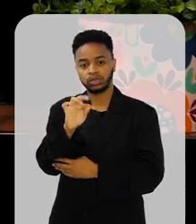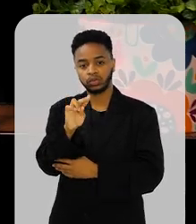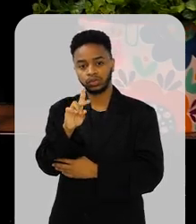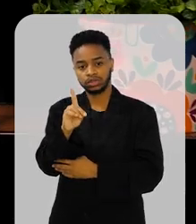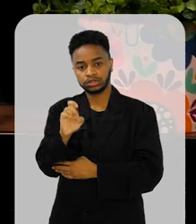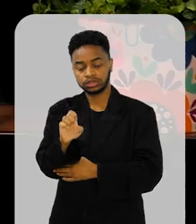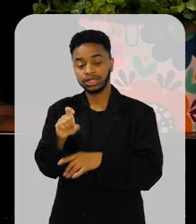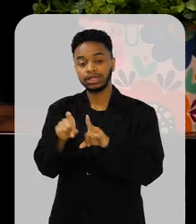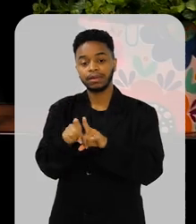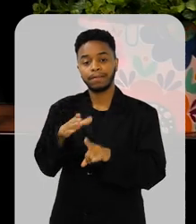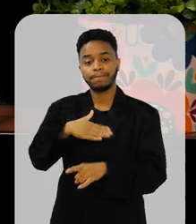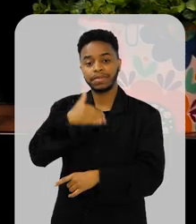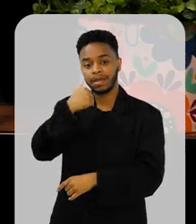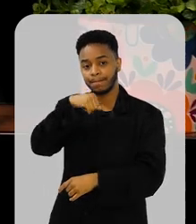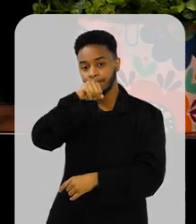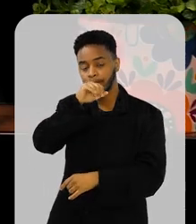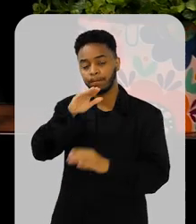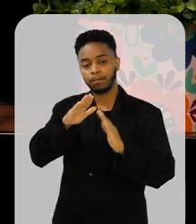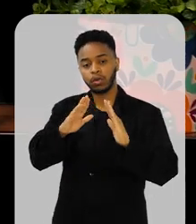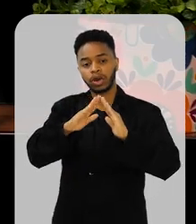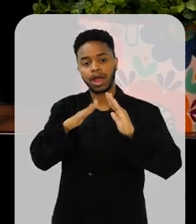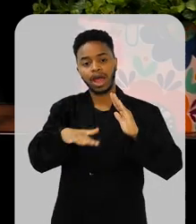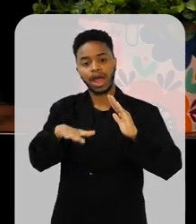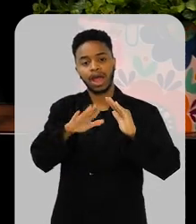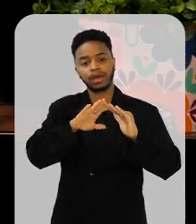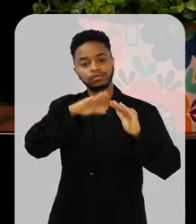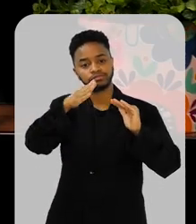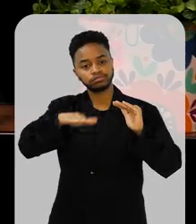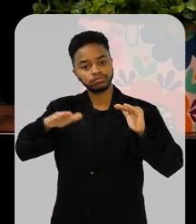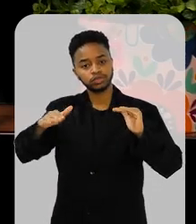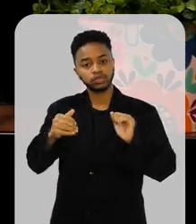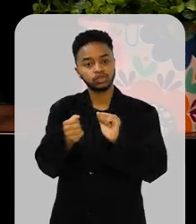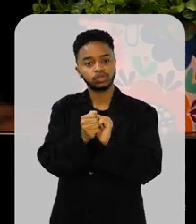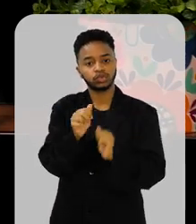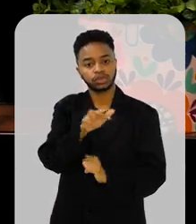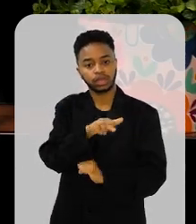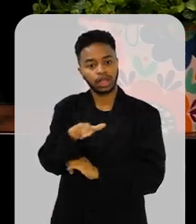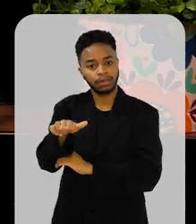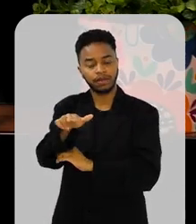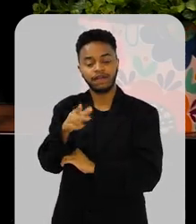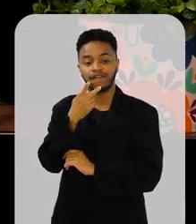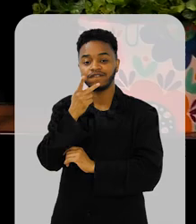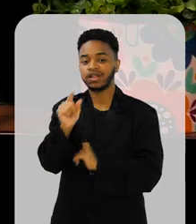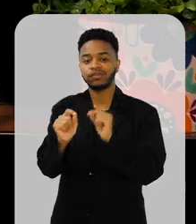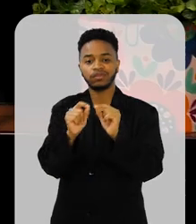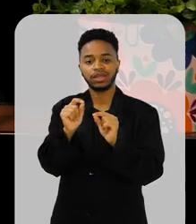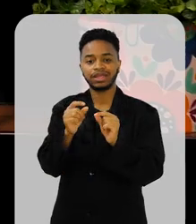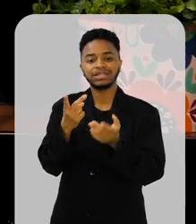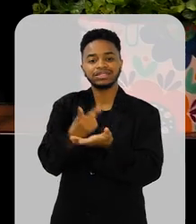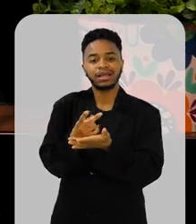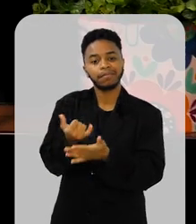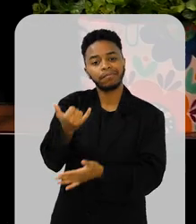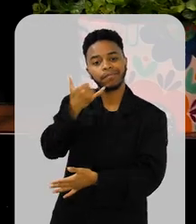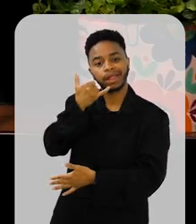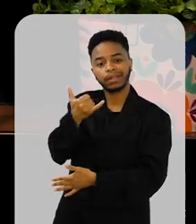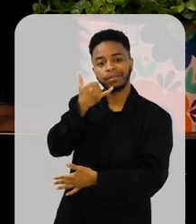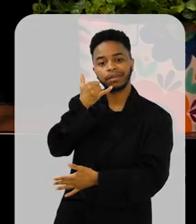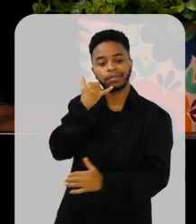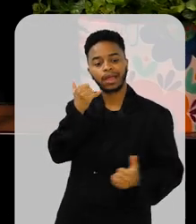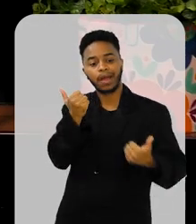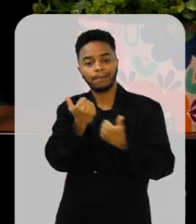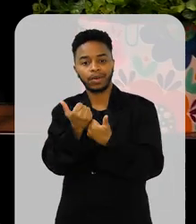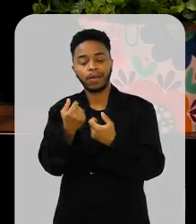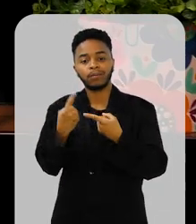que era viva na região serrana do Rio, com as minhas irmãs, ela que ficava ligando para mim, me dando